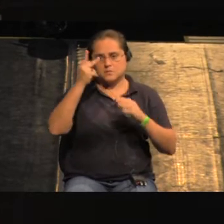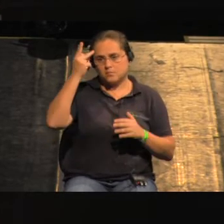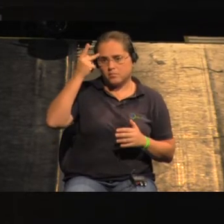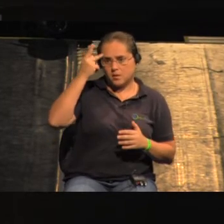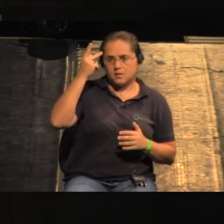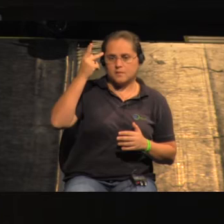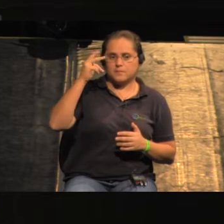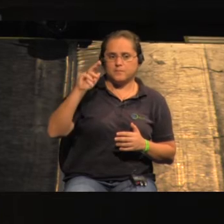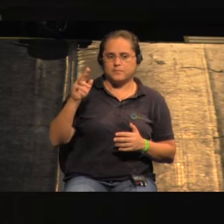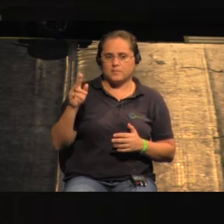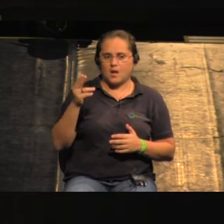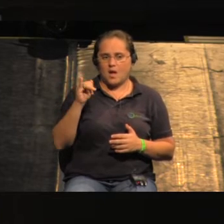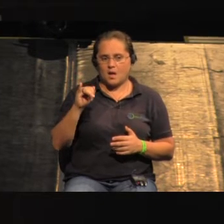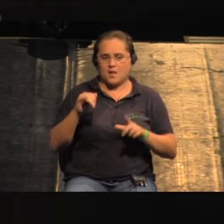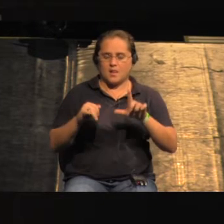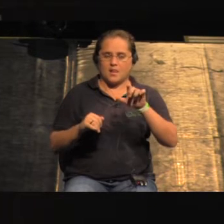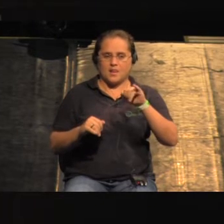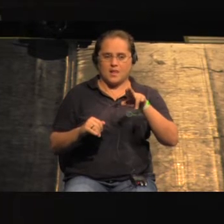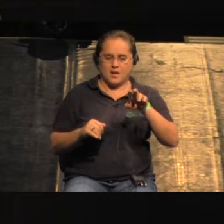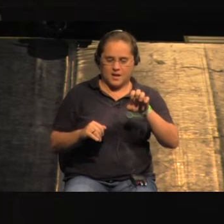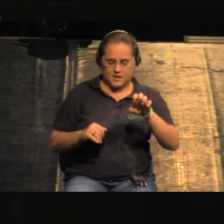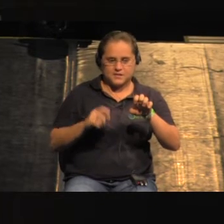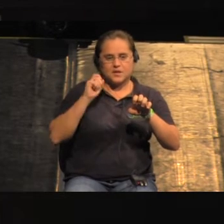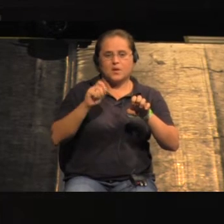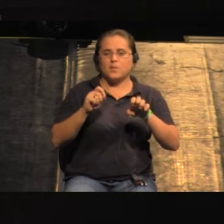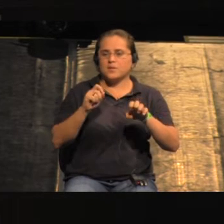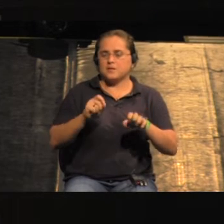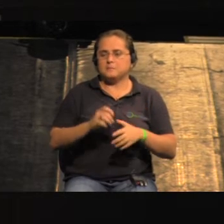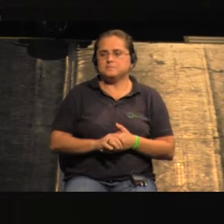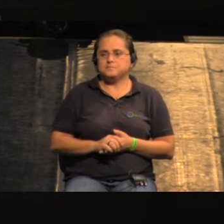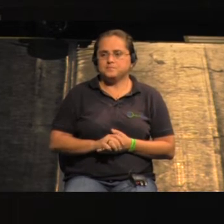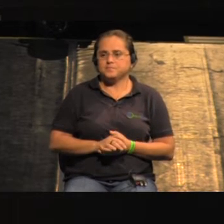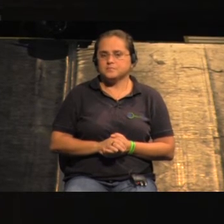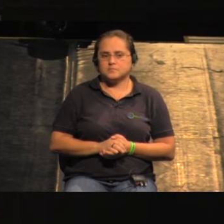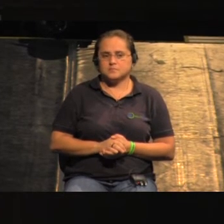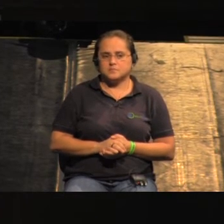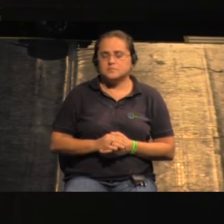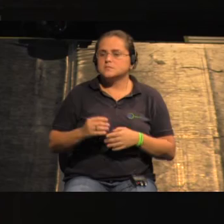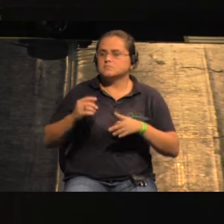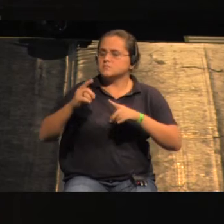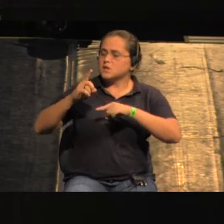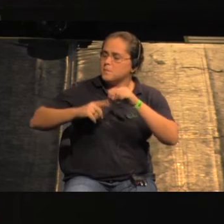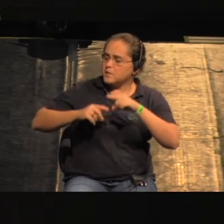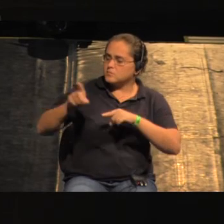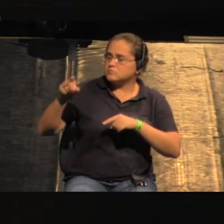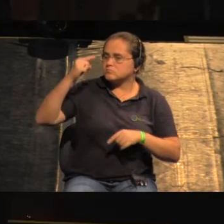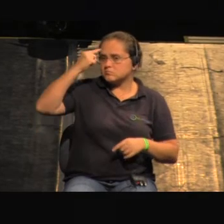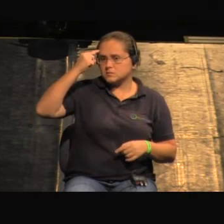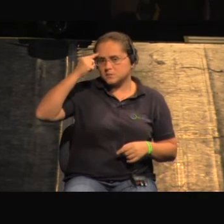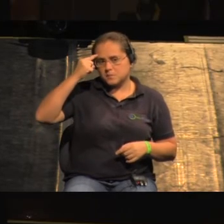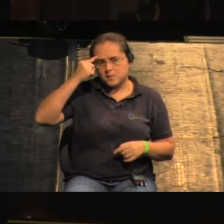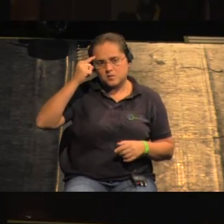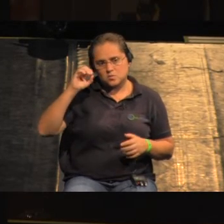Então, talvez que não se refere à Casa Paulista, o Highline, que é a questão da gentrificação.